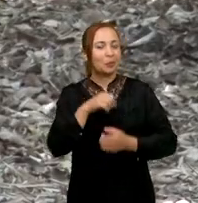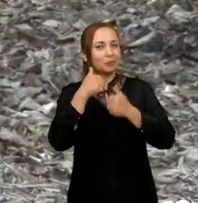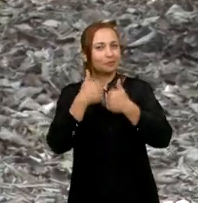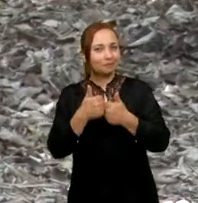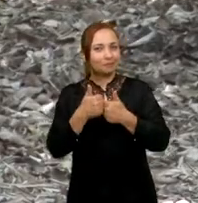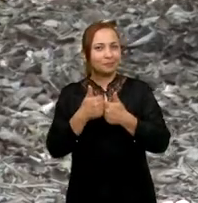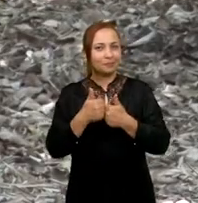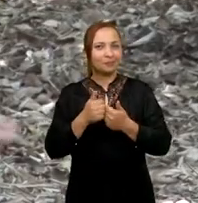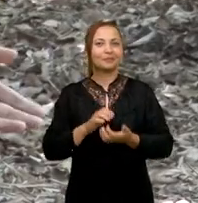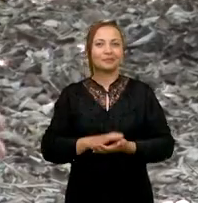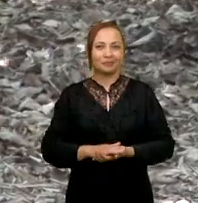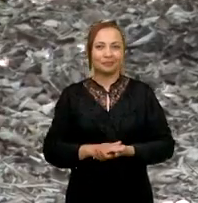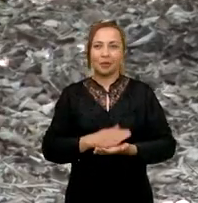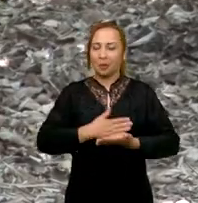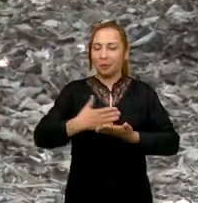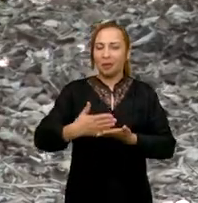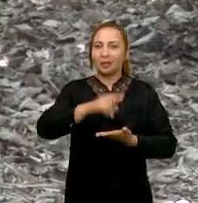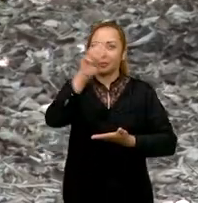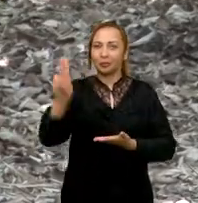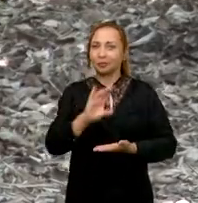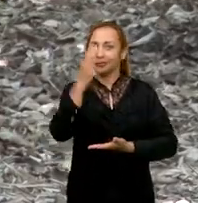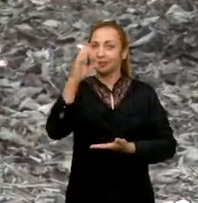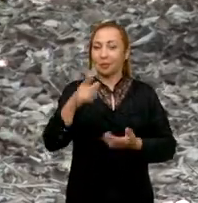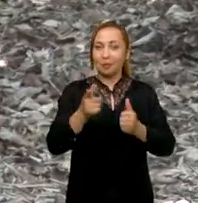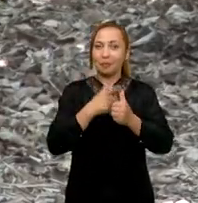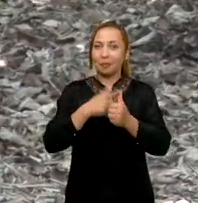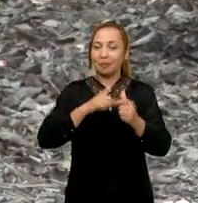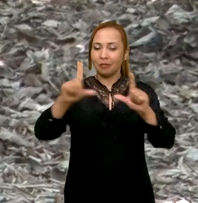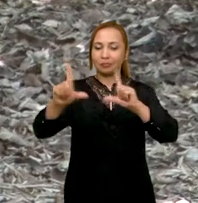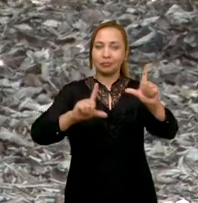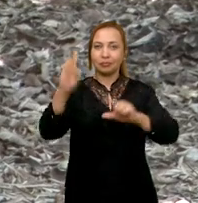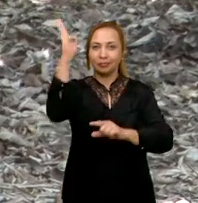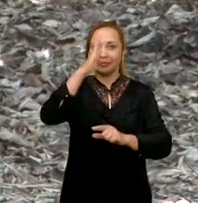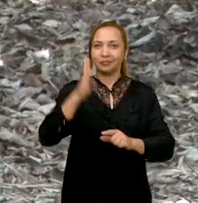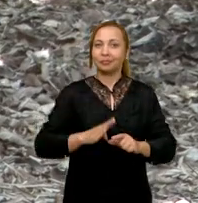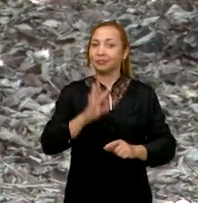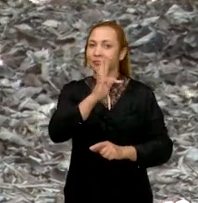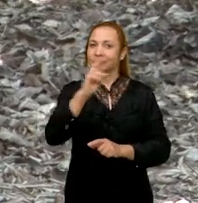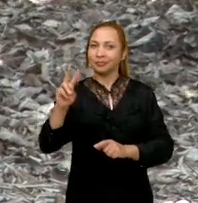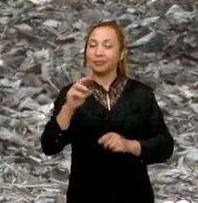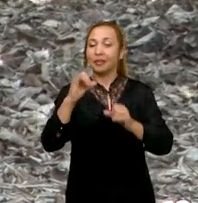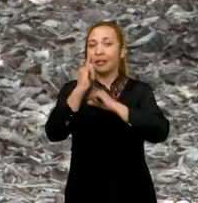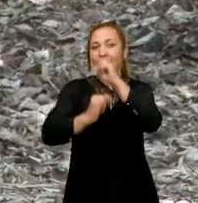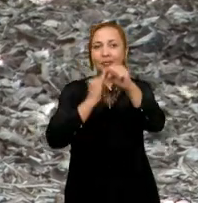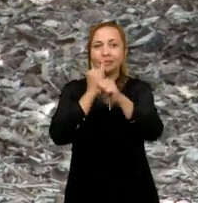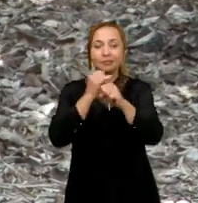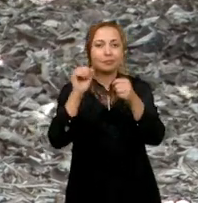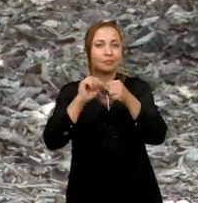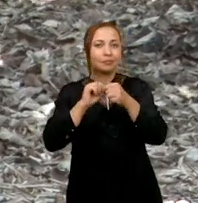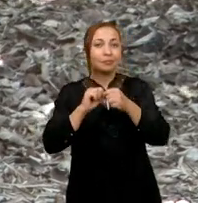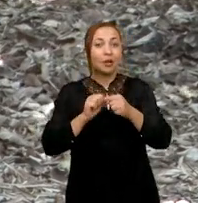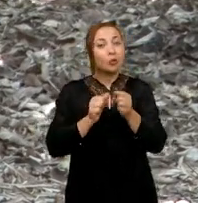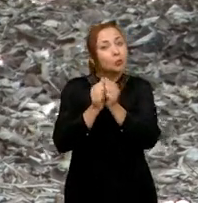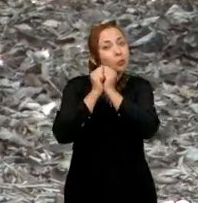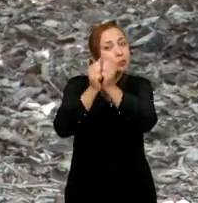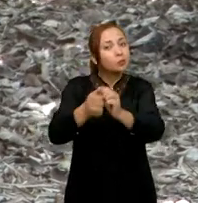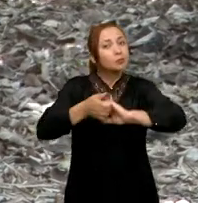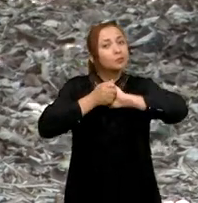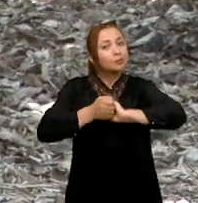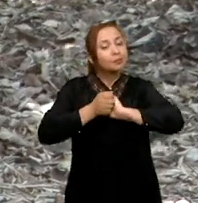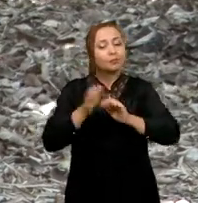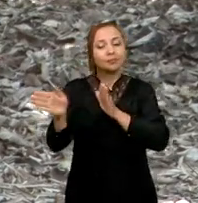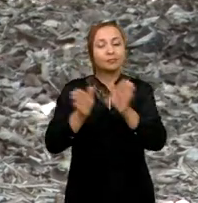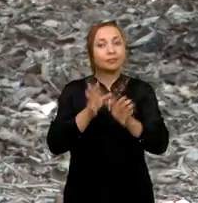Olá, tudo bem? Está no ar mais um Univerciência, o primeiro programa brasileiro de TV e internet realizado por meio de uma